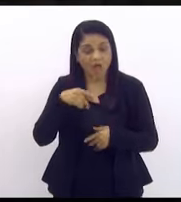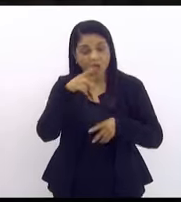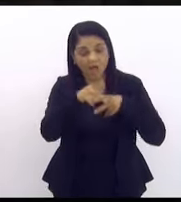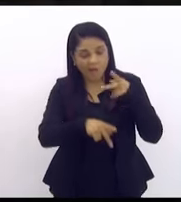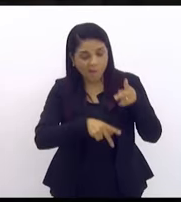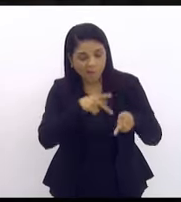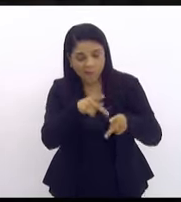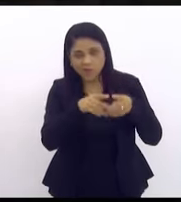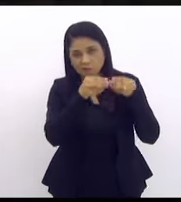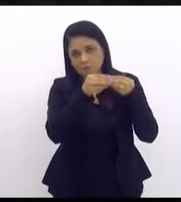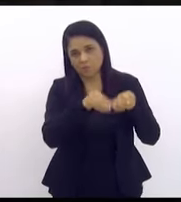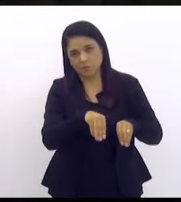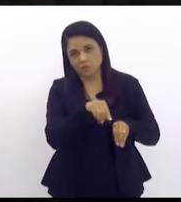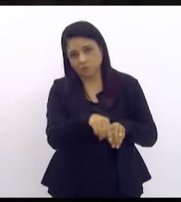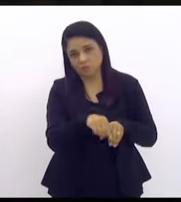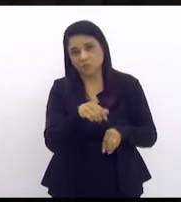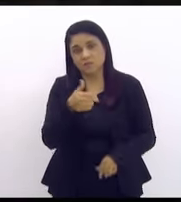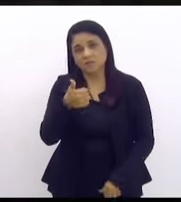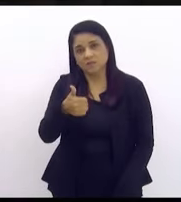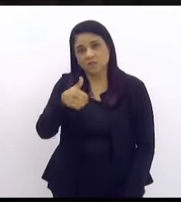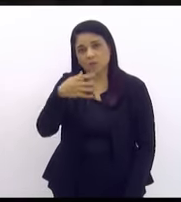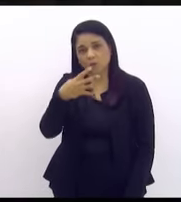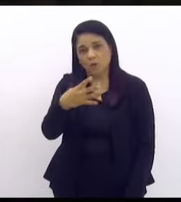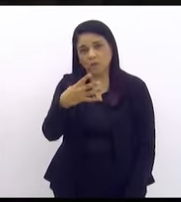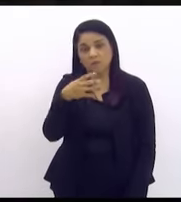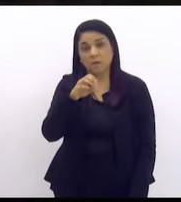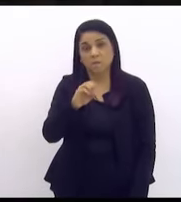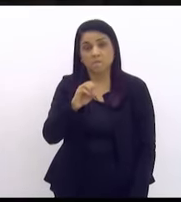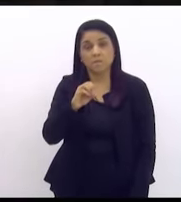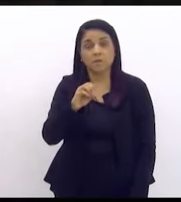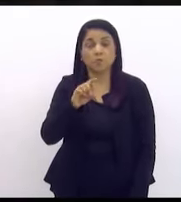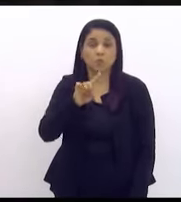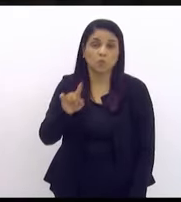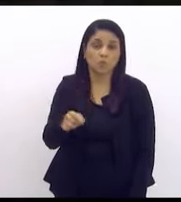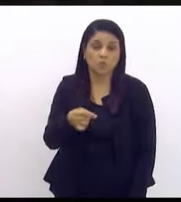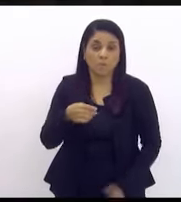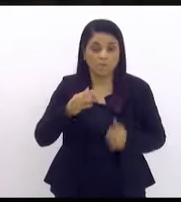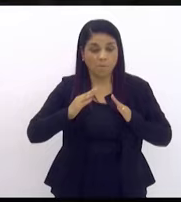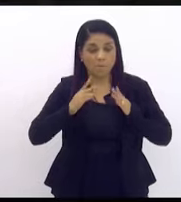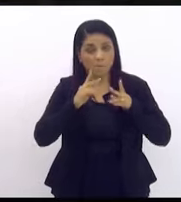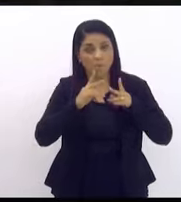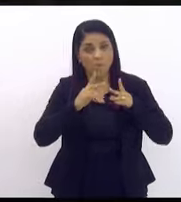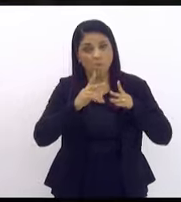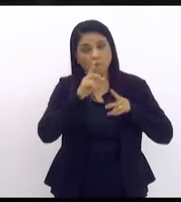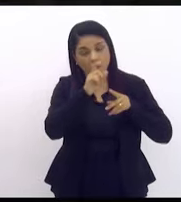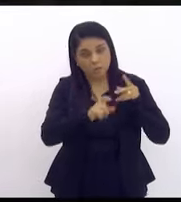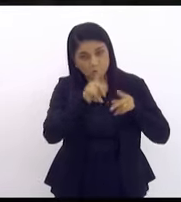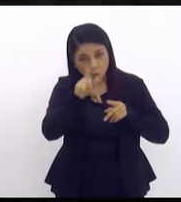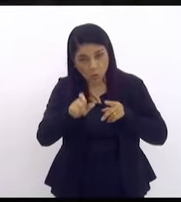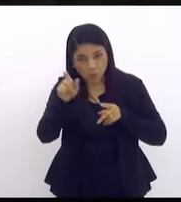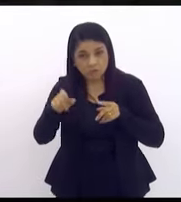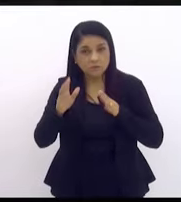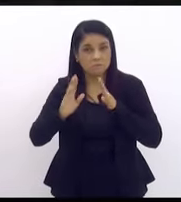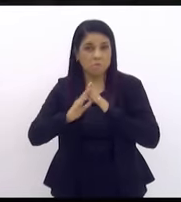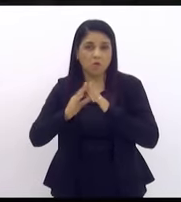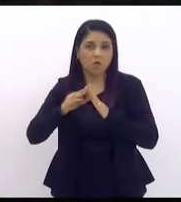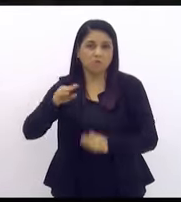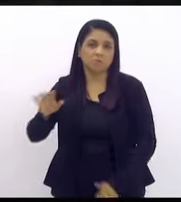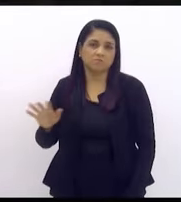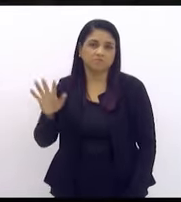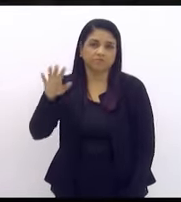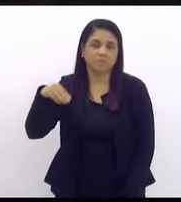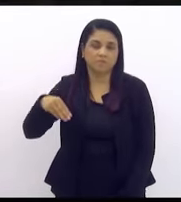população, só os 140 mil moradores, que são trabalhadores e trabalhadoras asfixiados pelo governador do Estado,